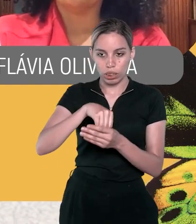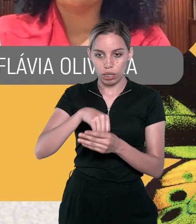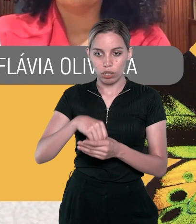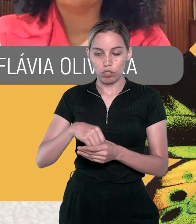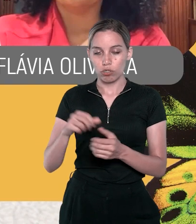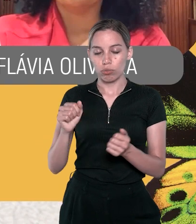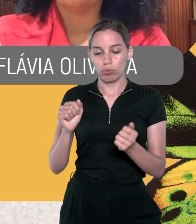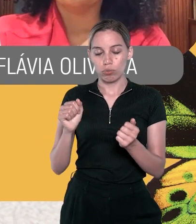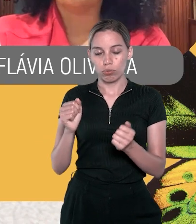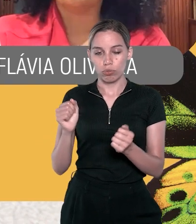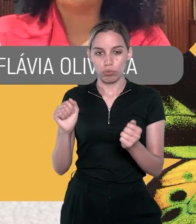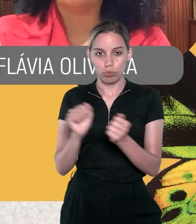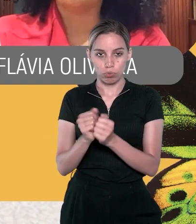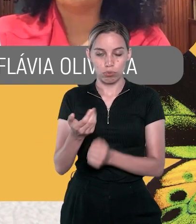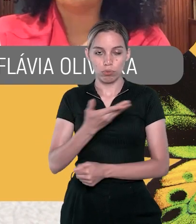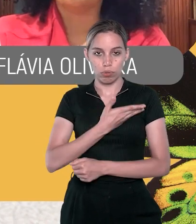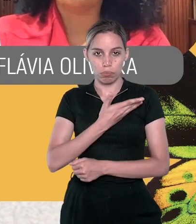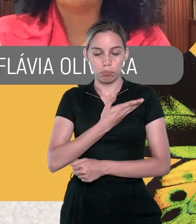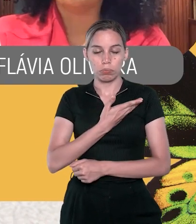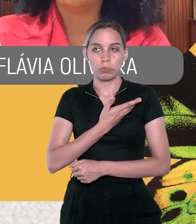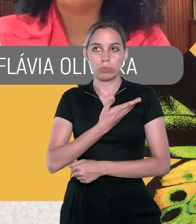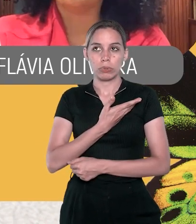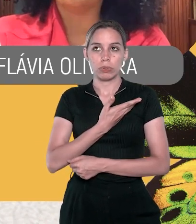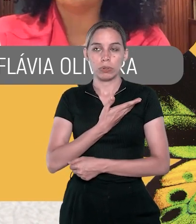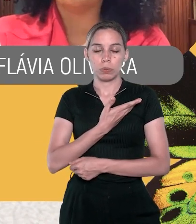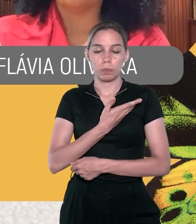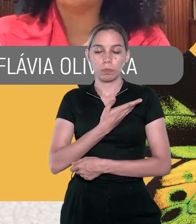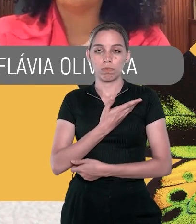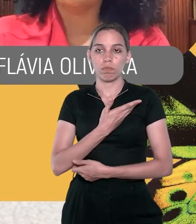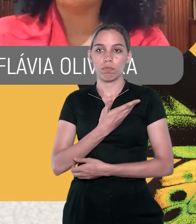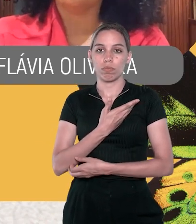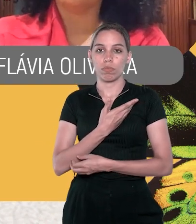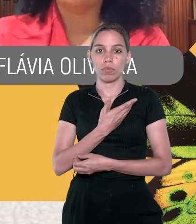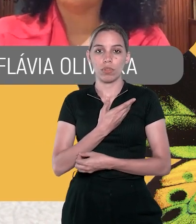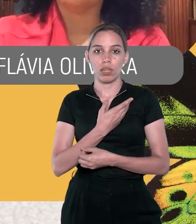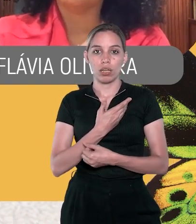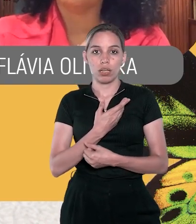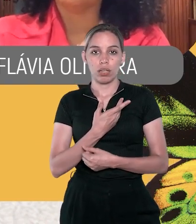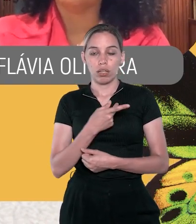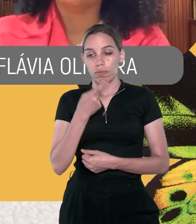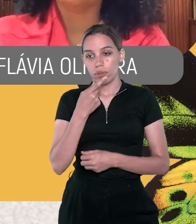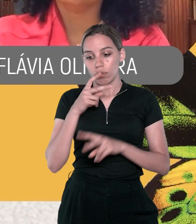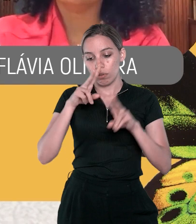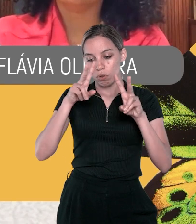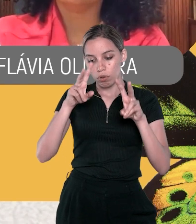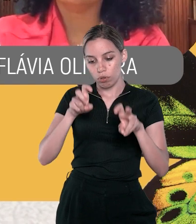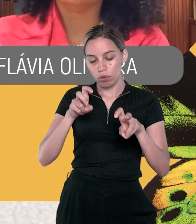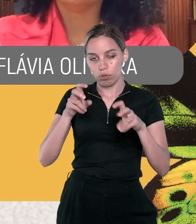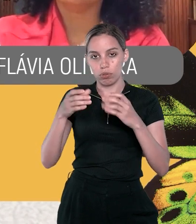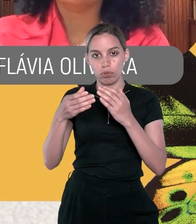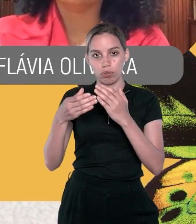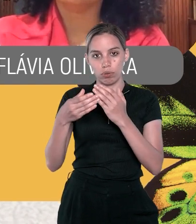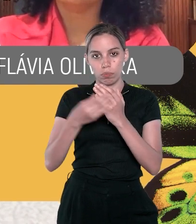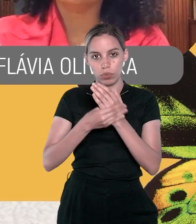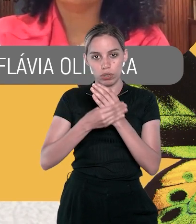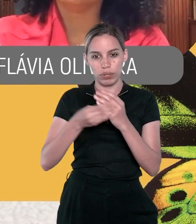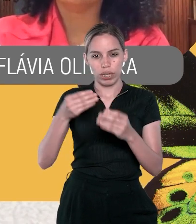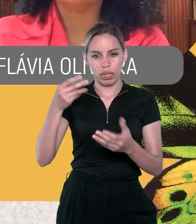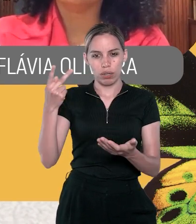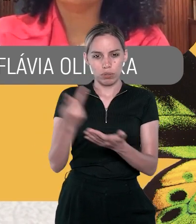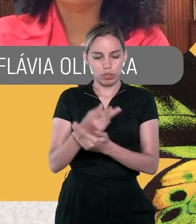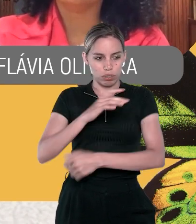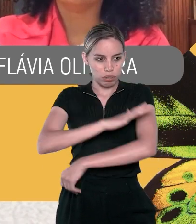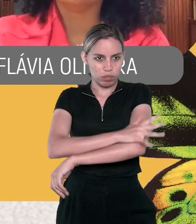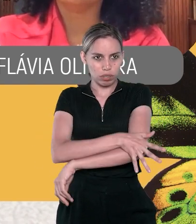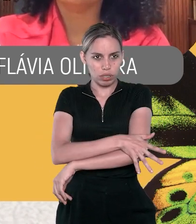num livro de um dos nossos colegas, ele foi divertidíssimo, ele já tem uns 12 livros publicados, ele disse que releu